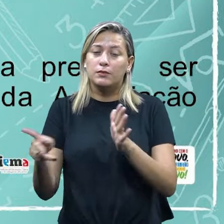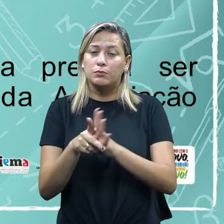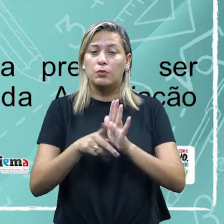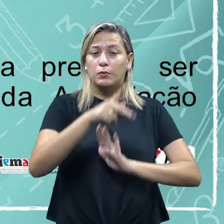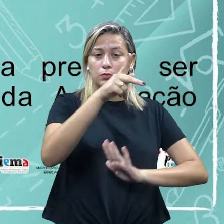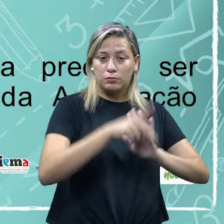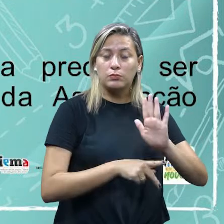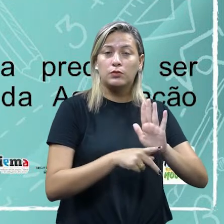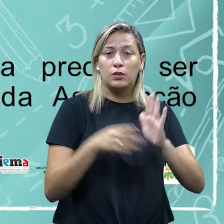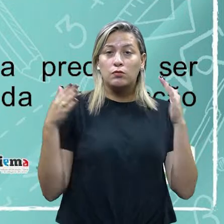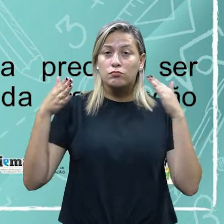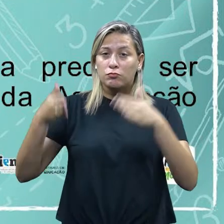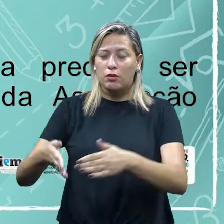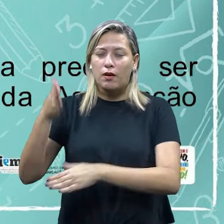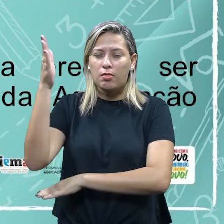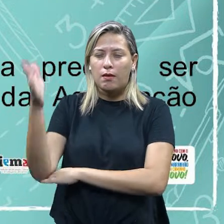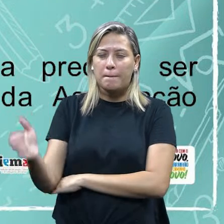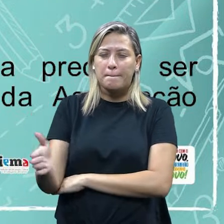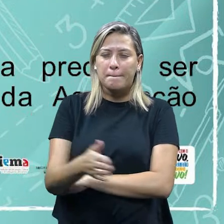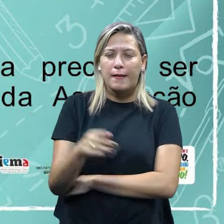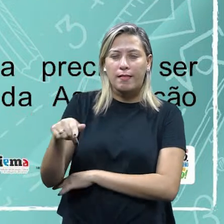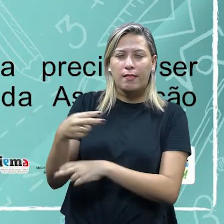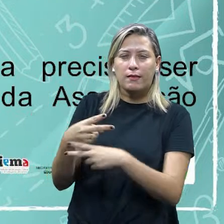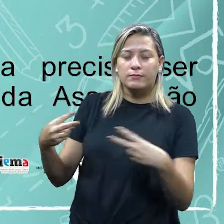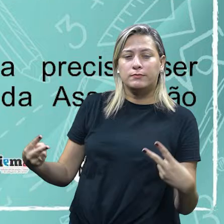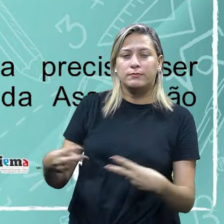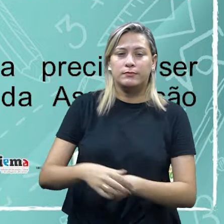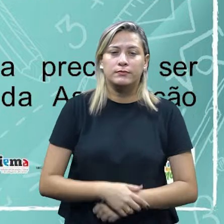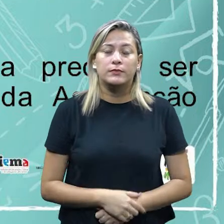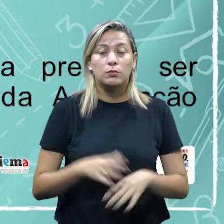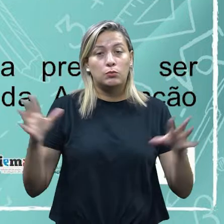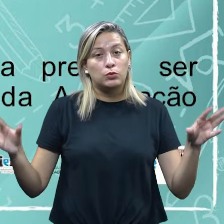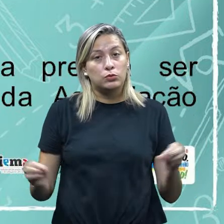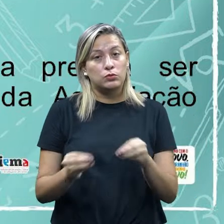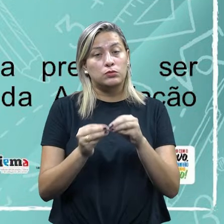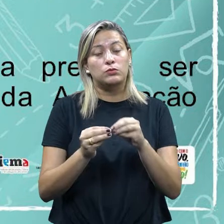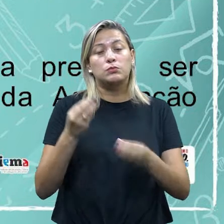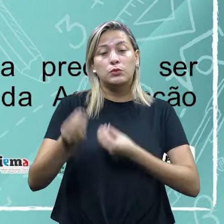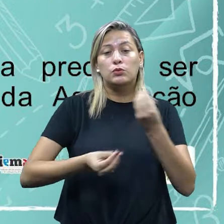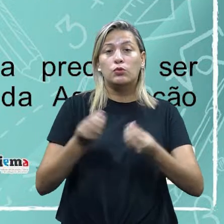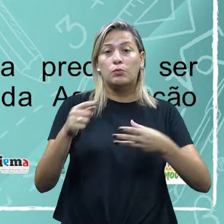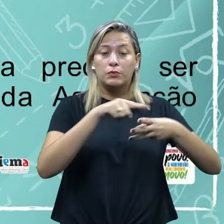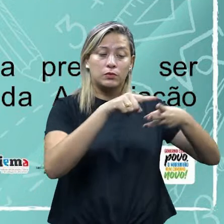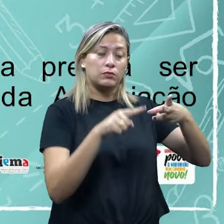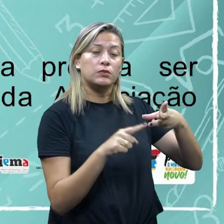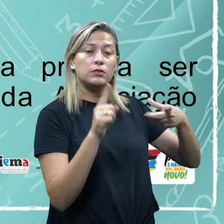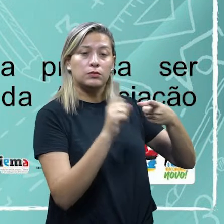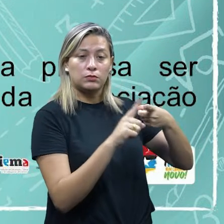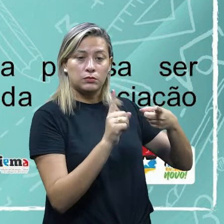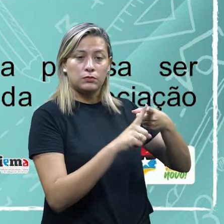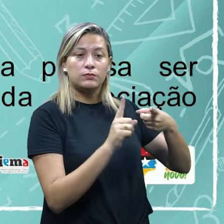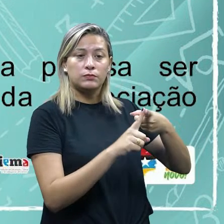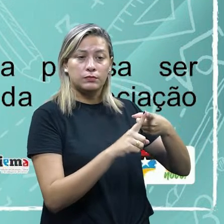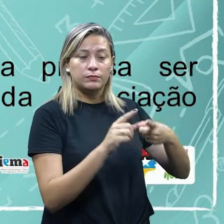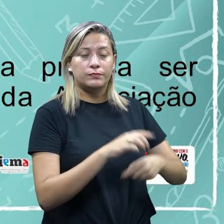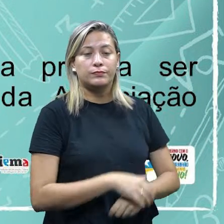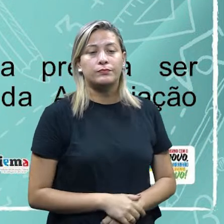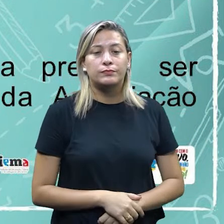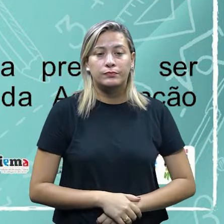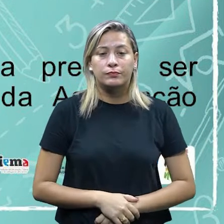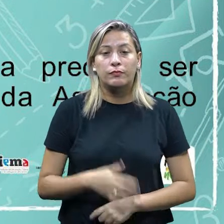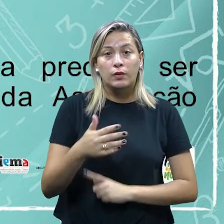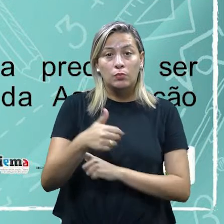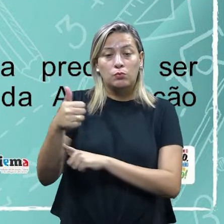né? Um projeto relacionado a máquinas, né? Então a gente pode resumir essas fases em 3. Quais são? A gente tem